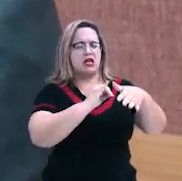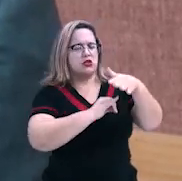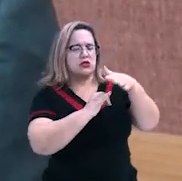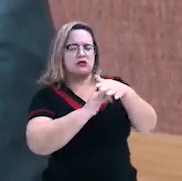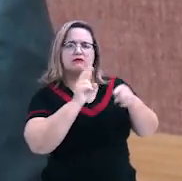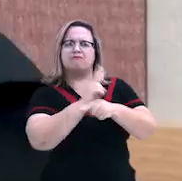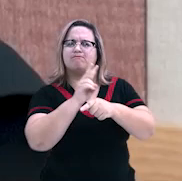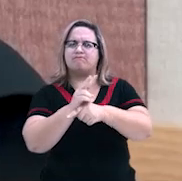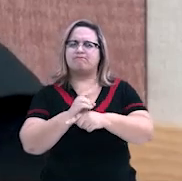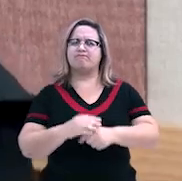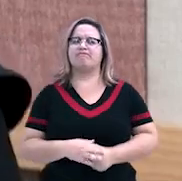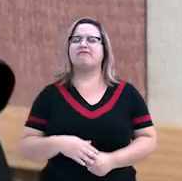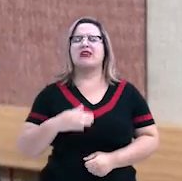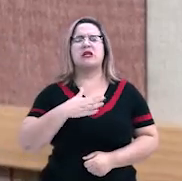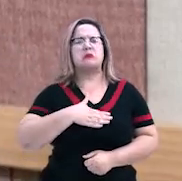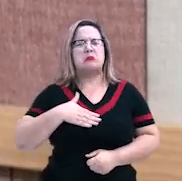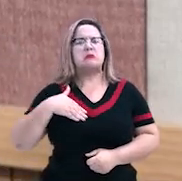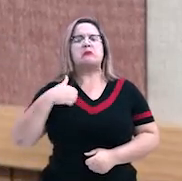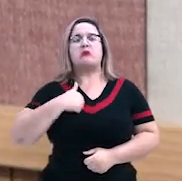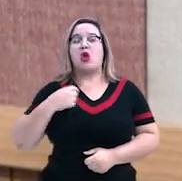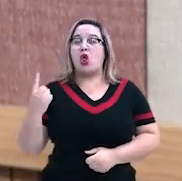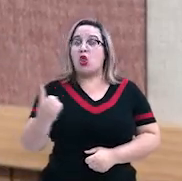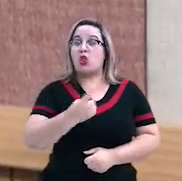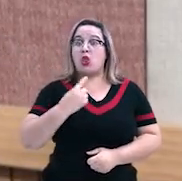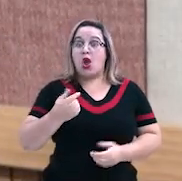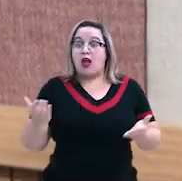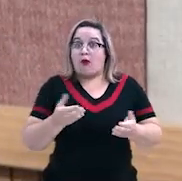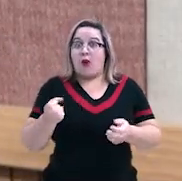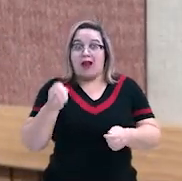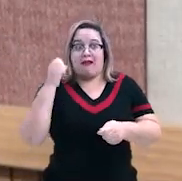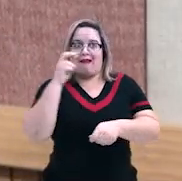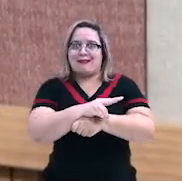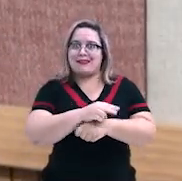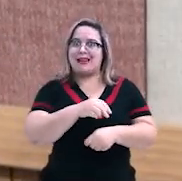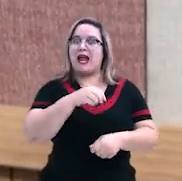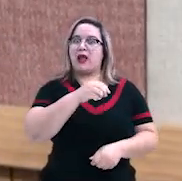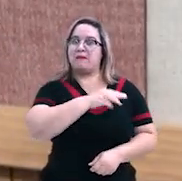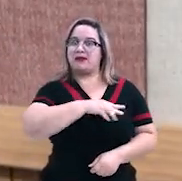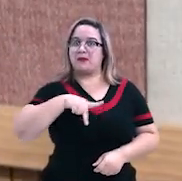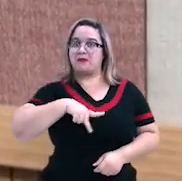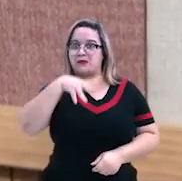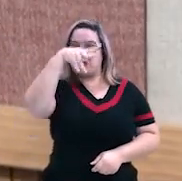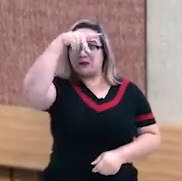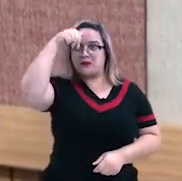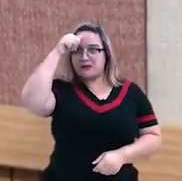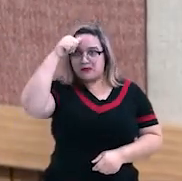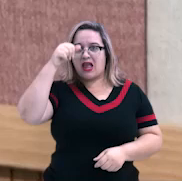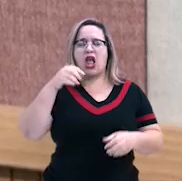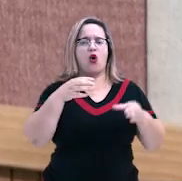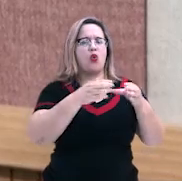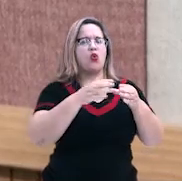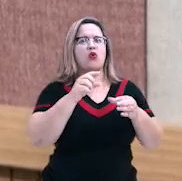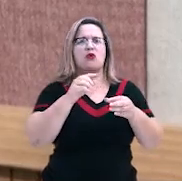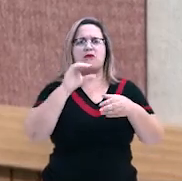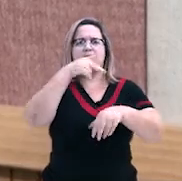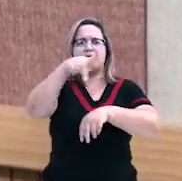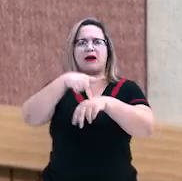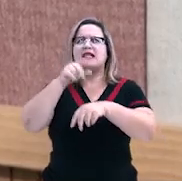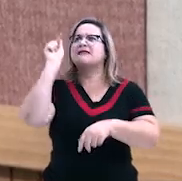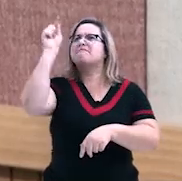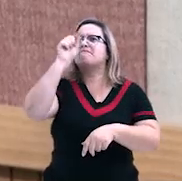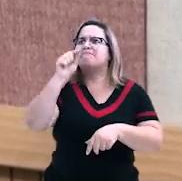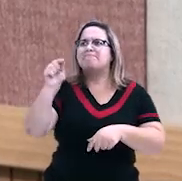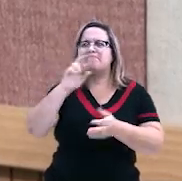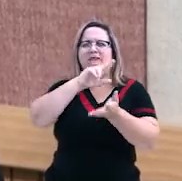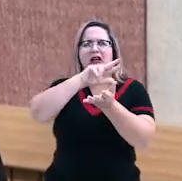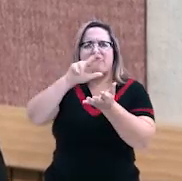das instituições. É uma honra para todos nós estarmos fazendo parte agora do Ministério Público do Estado de Mato Grosso. É uma turma muito plural, cada um de uma região